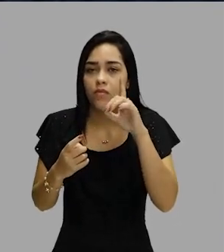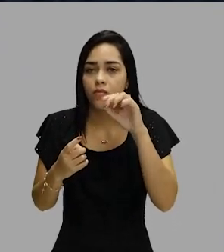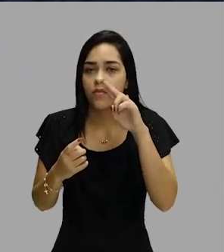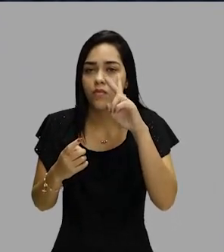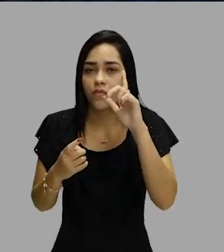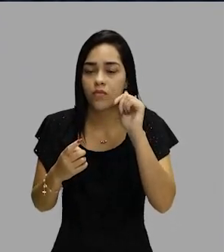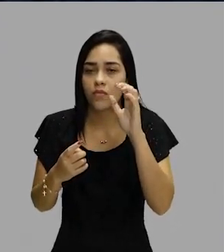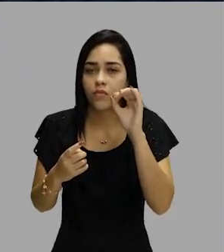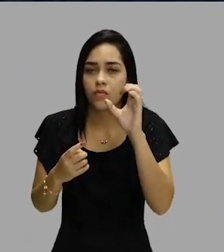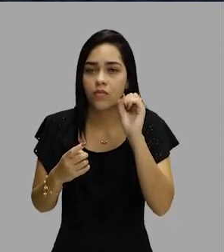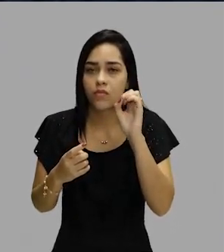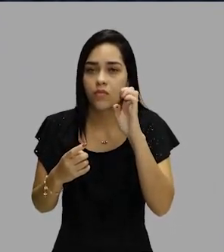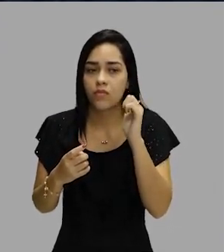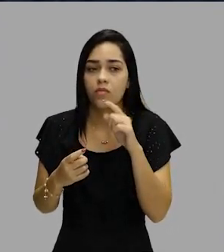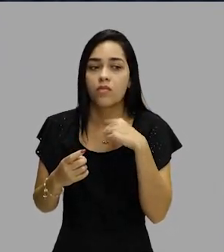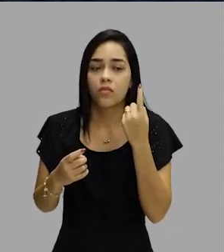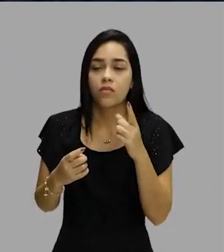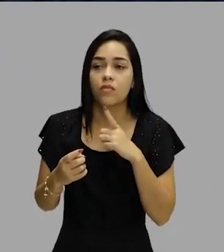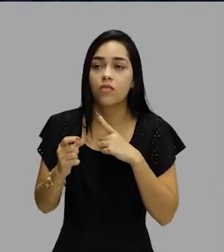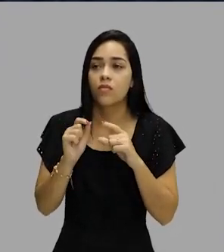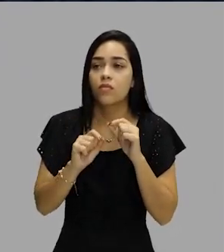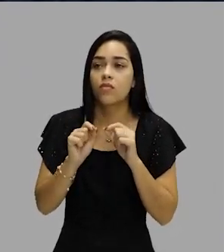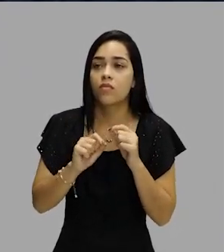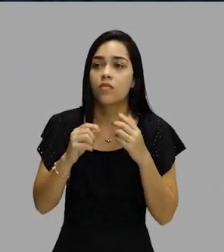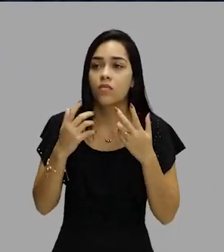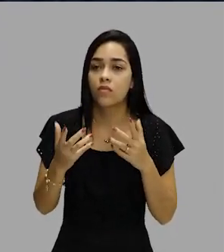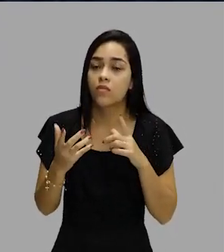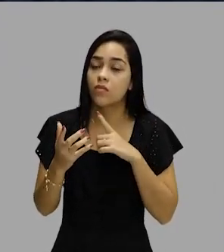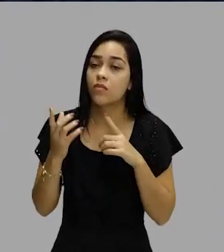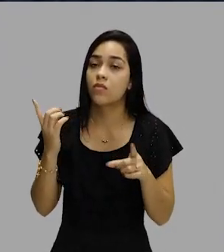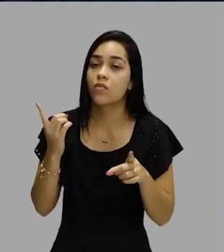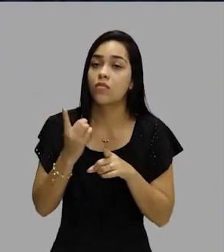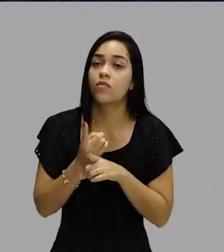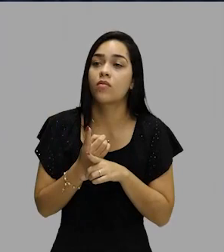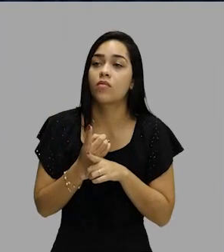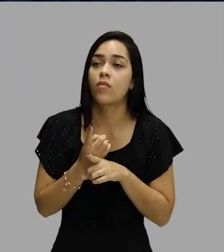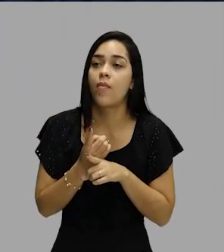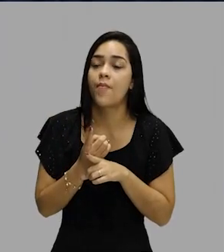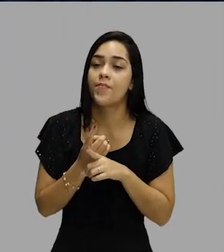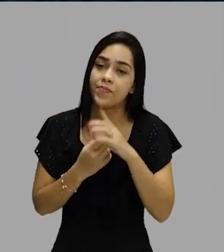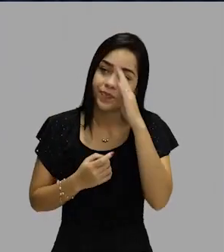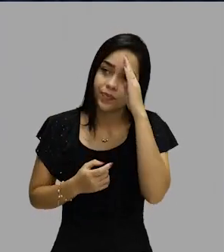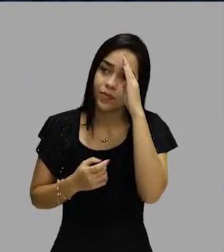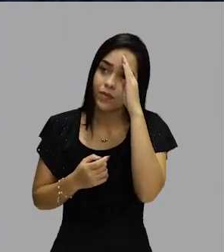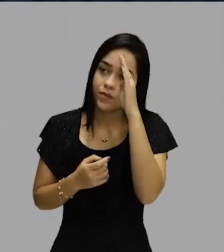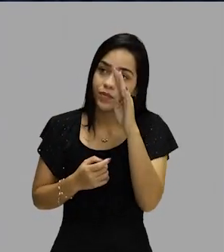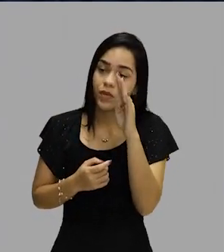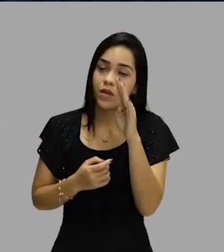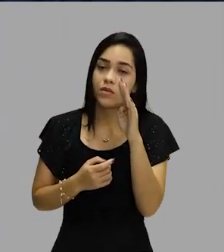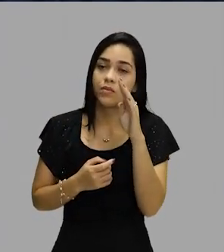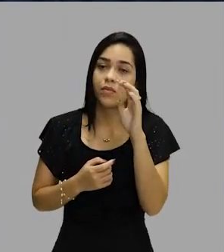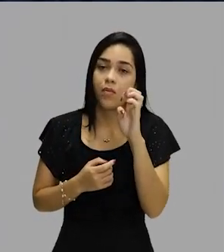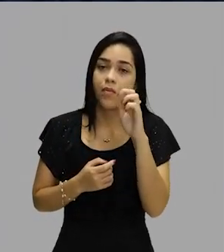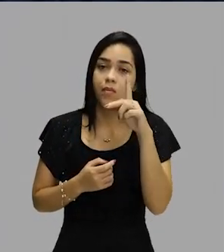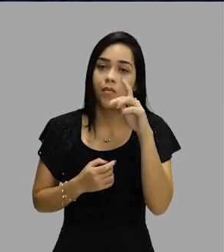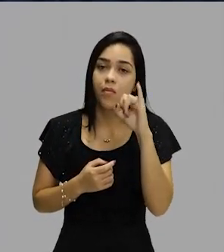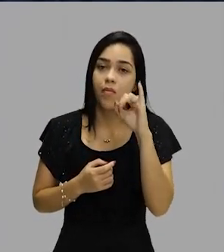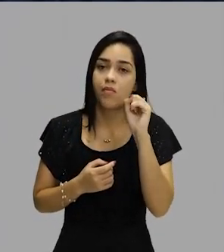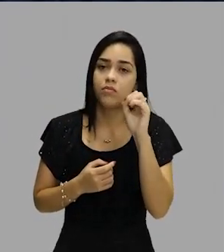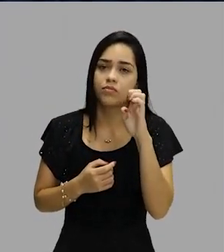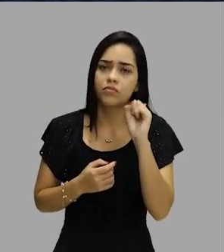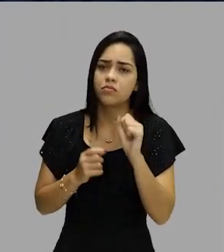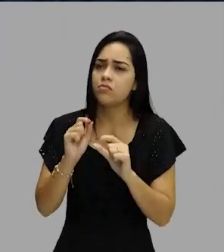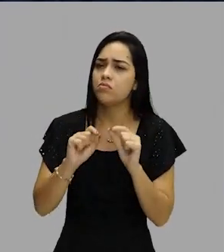óssea. Nós temos essa medula óssea localizada principalmente nas nossas epífises. O